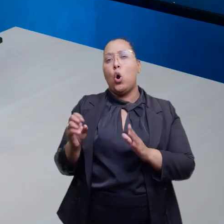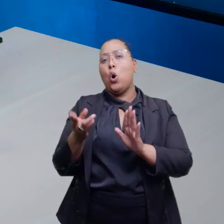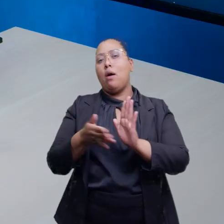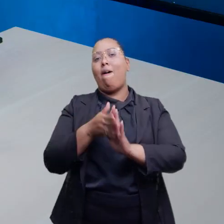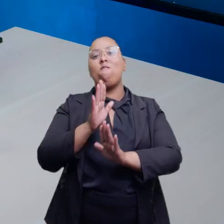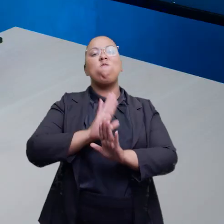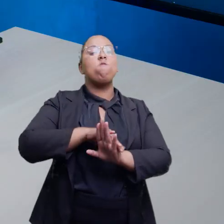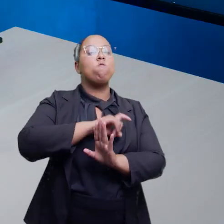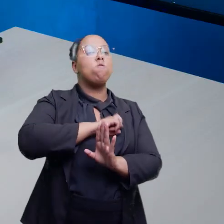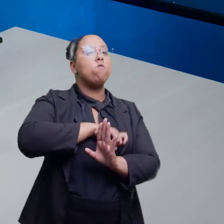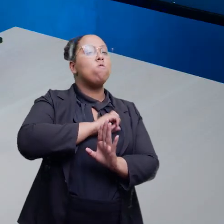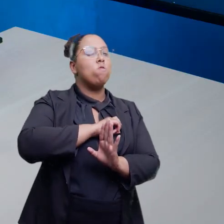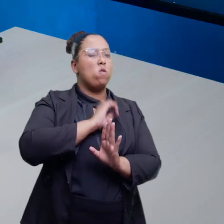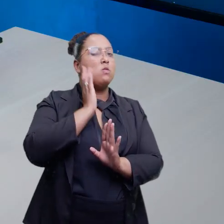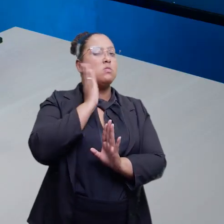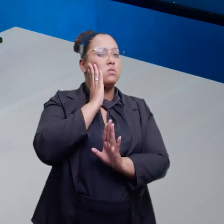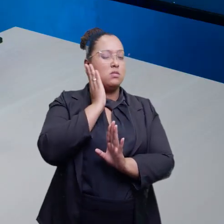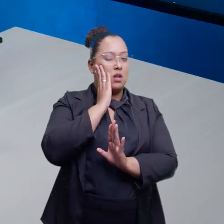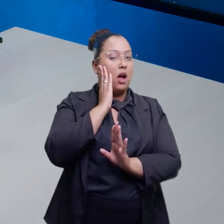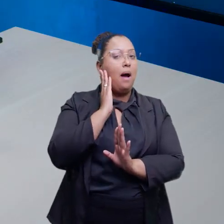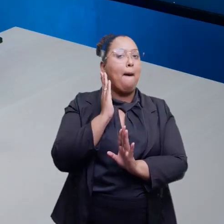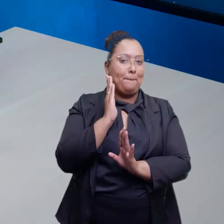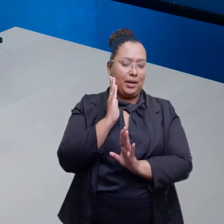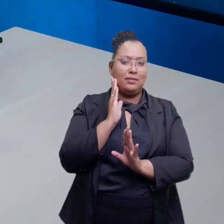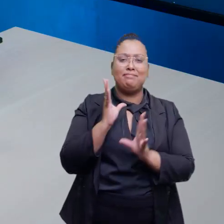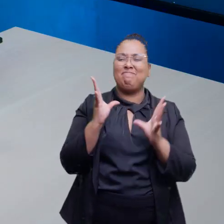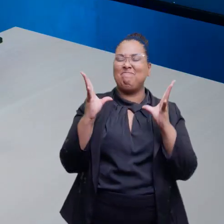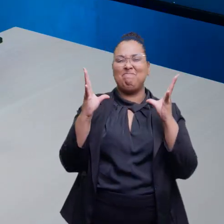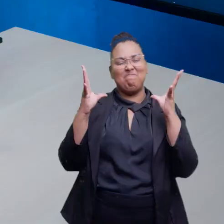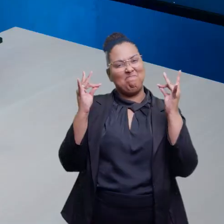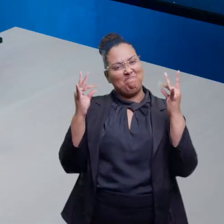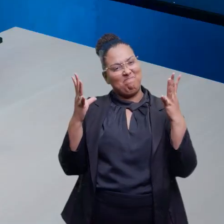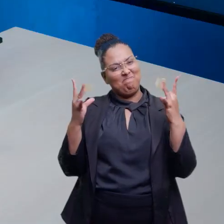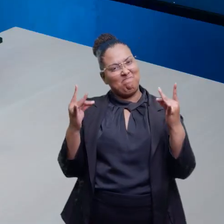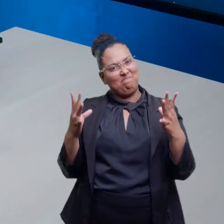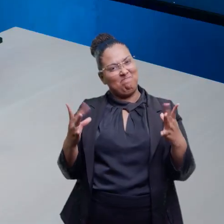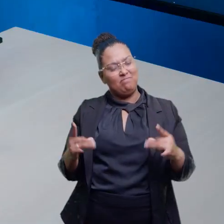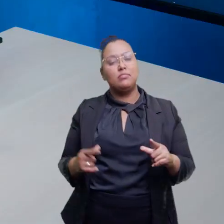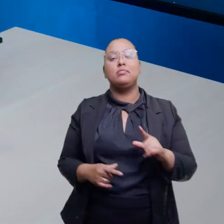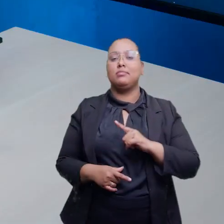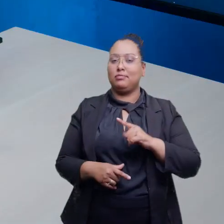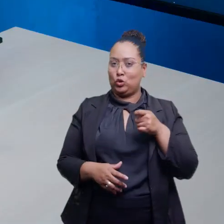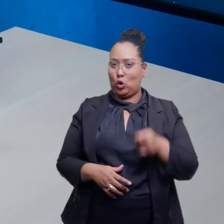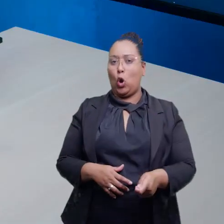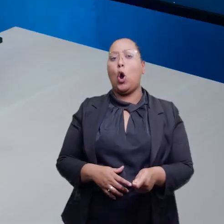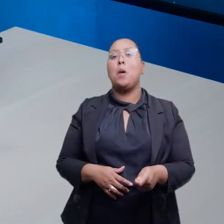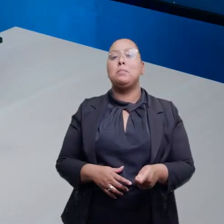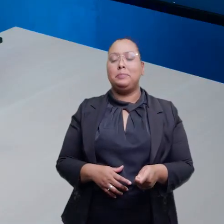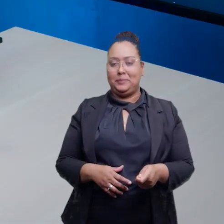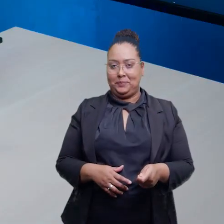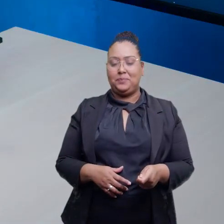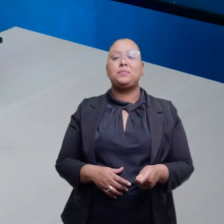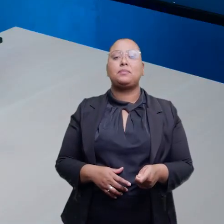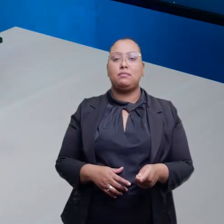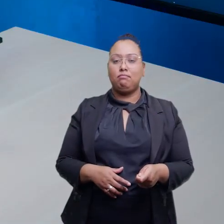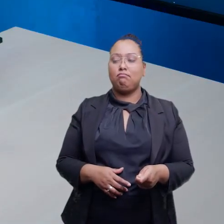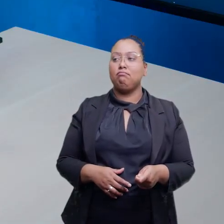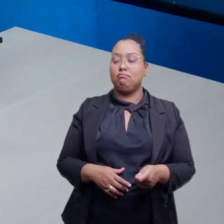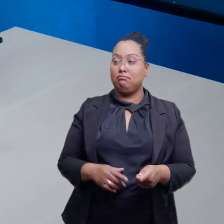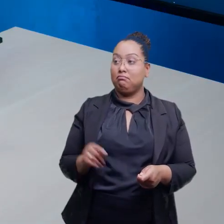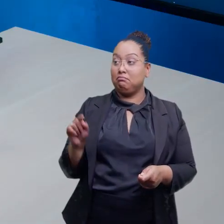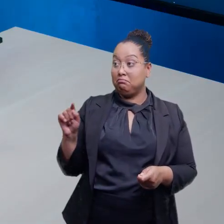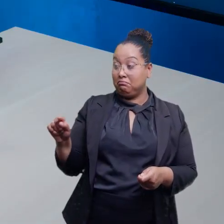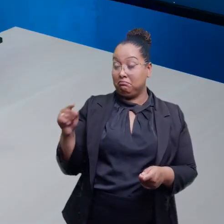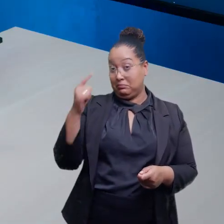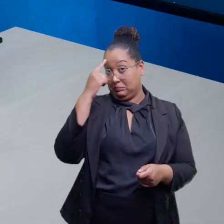segundas intenções, né, nesse cadastro, né? Passa por todo um filtro. A partir do momento que escolheu